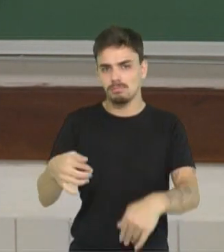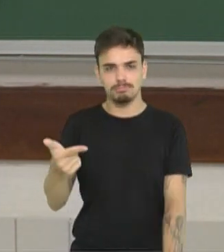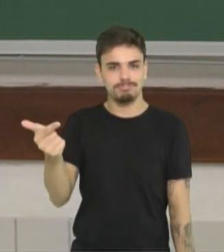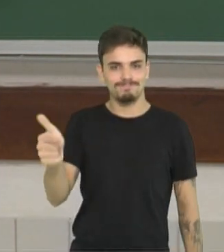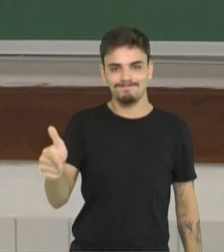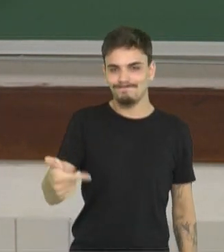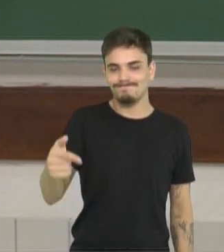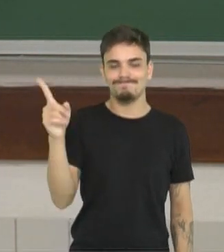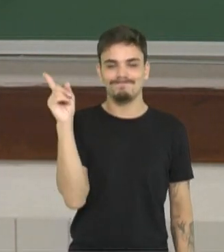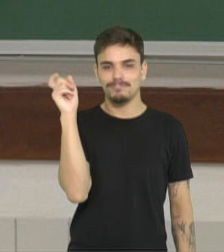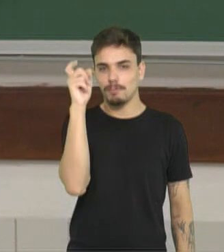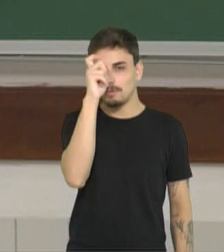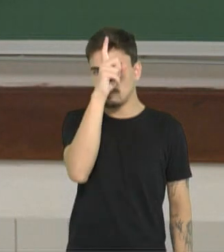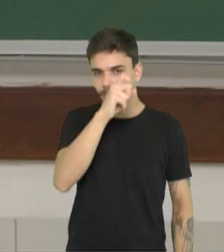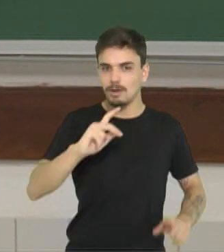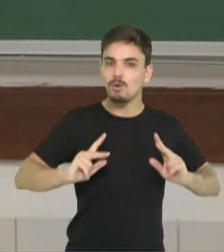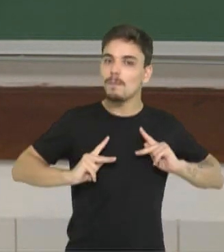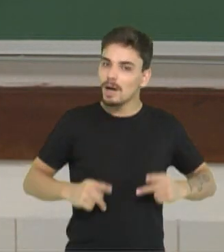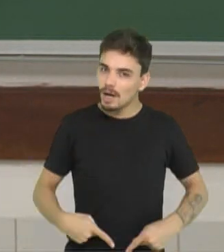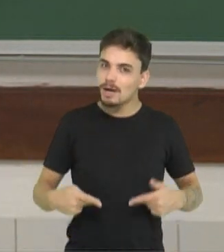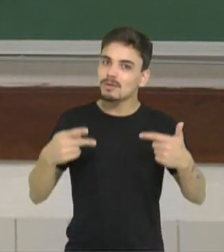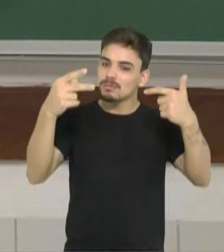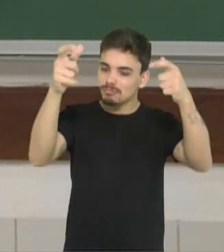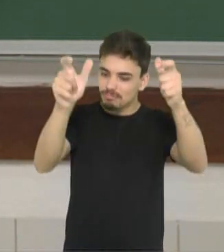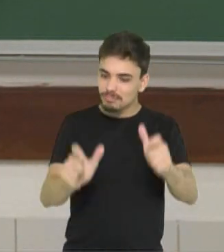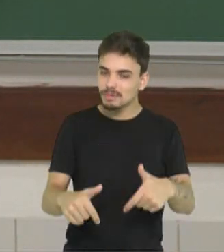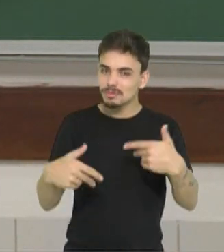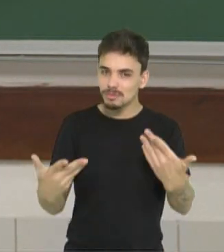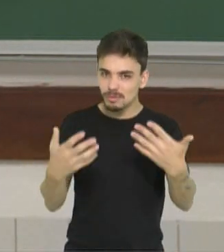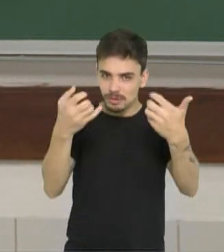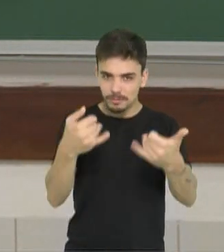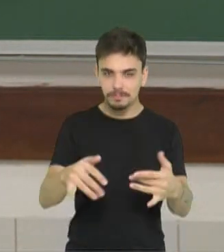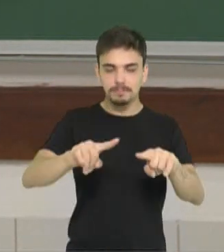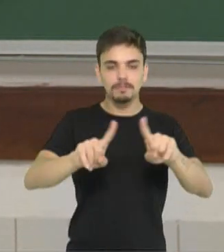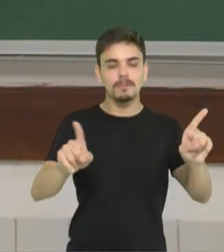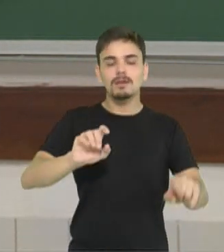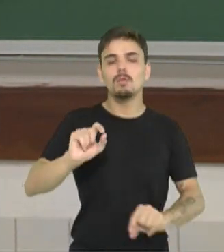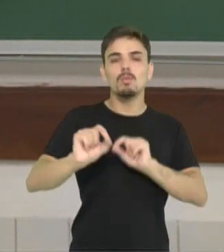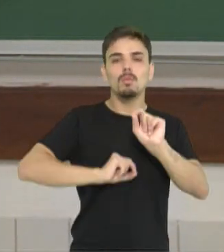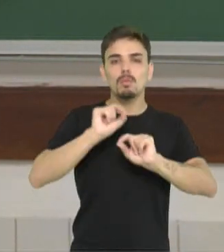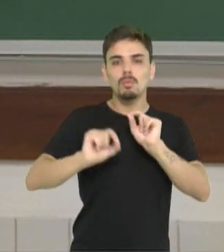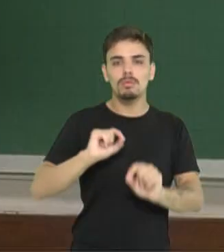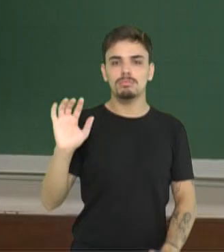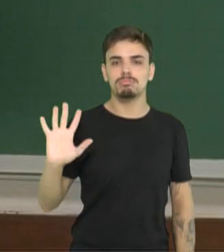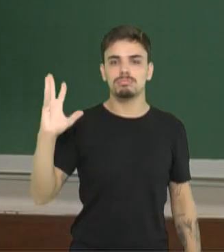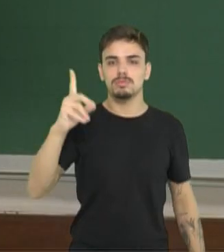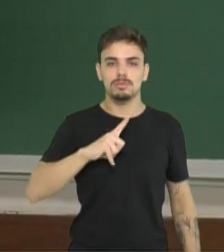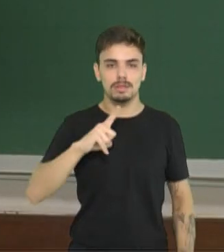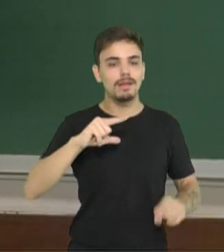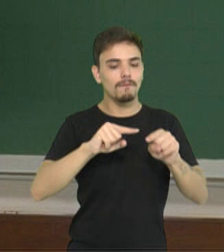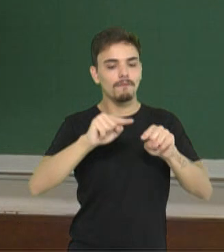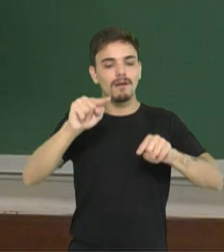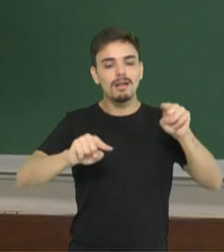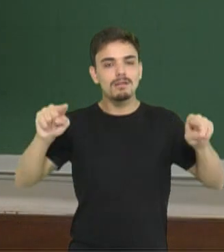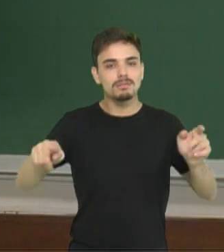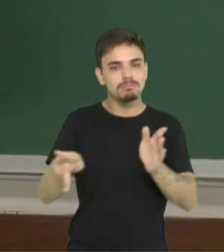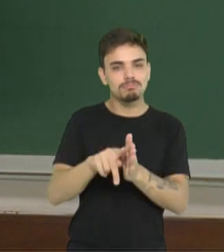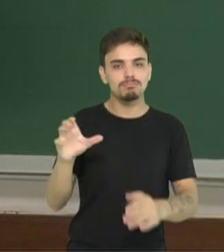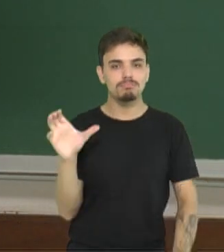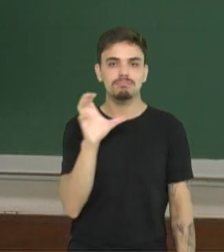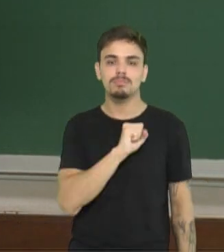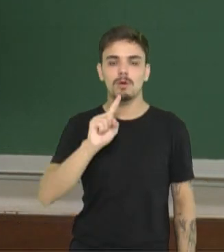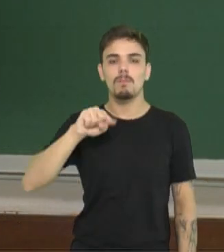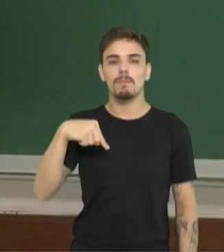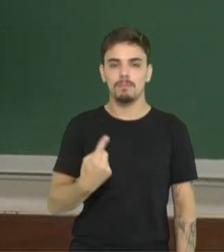Isso é impossível humanamente falando. Então, o que acontece? Vai ter variação de velocidade. Por isso que a